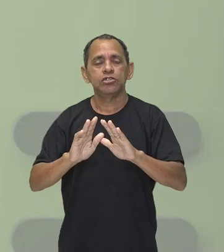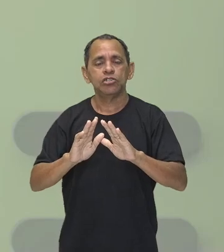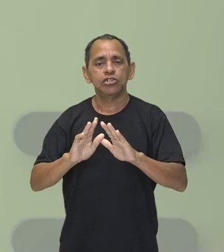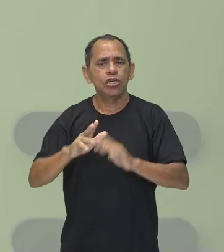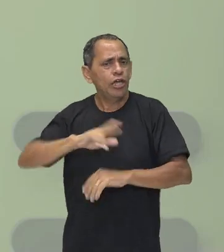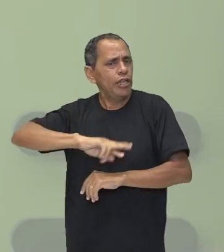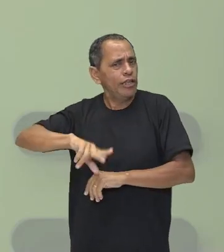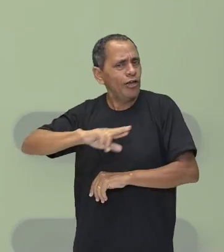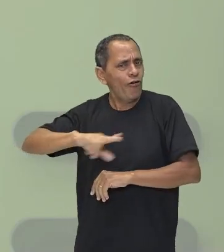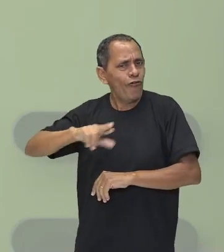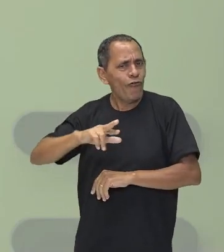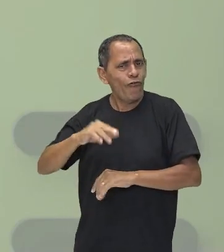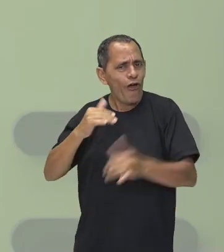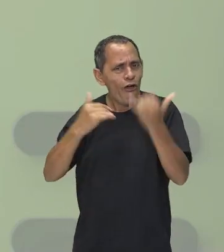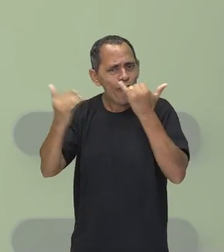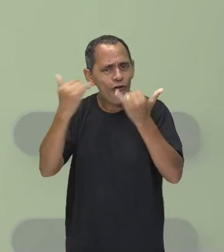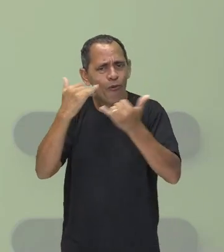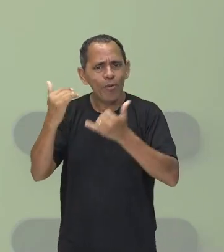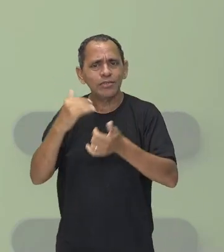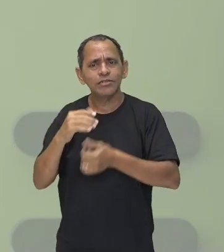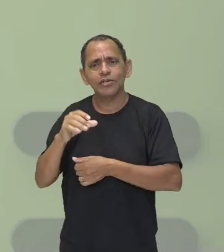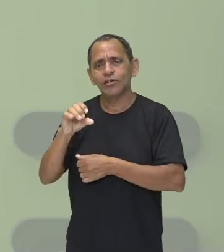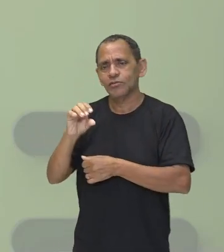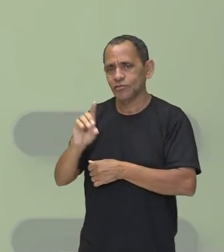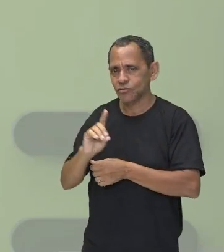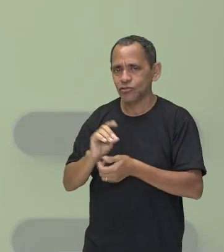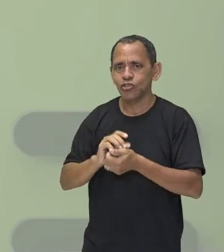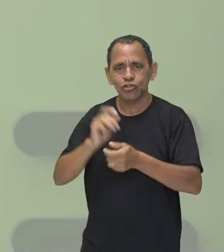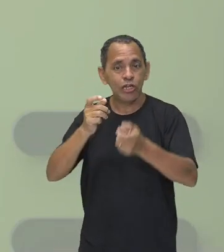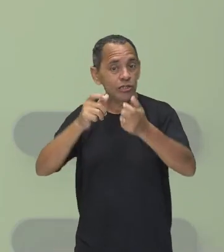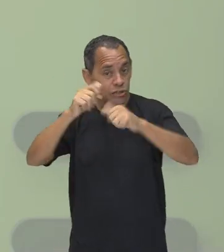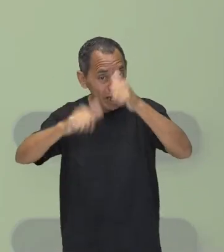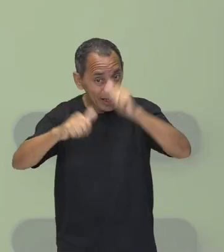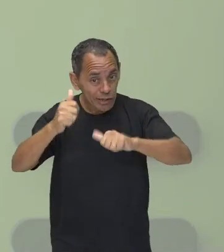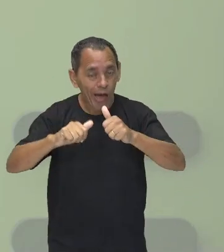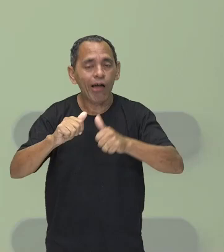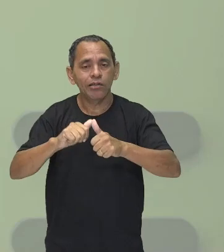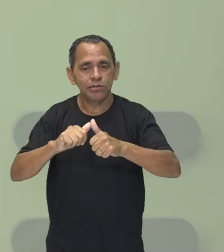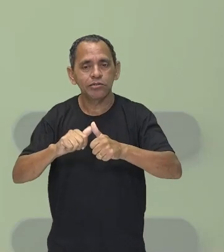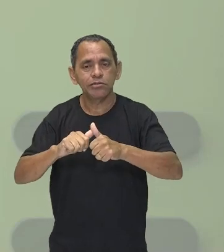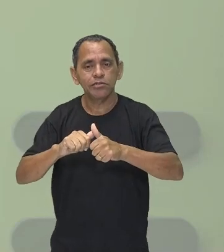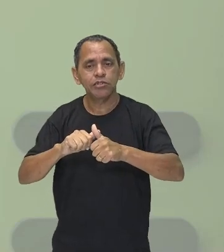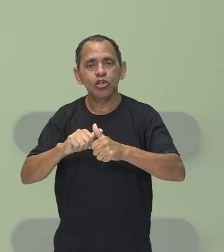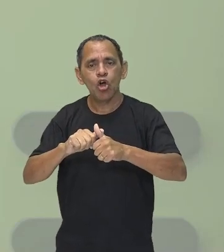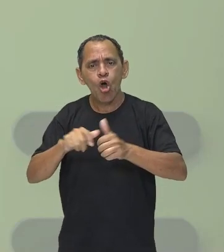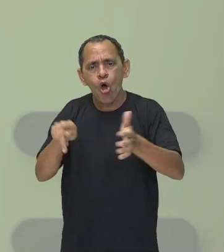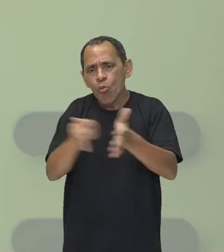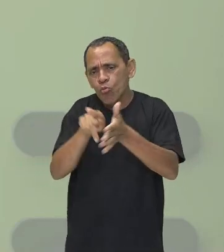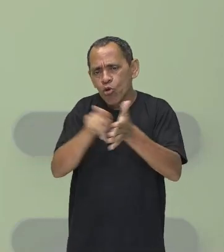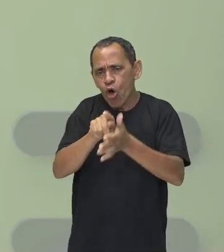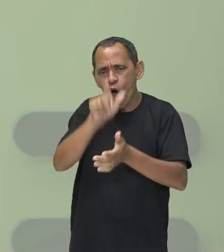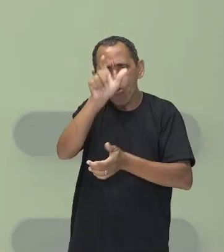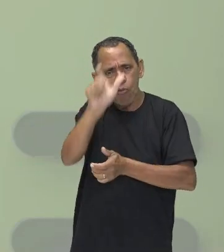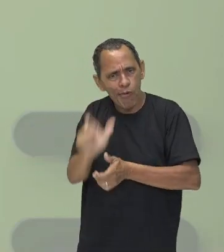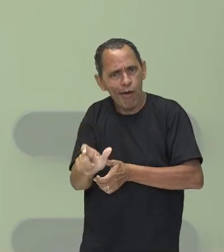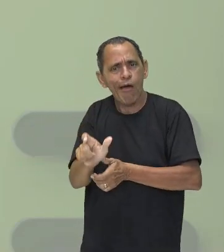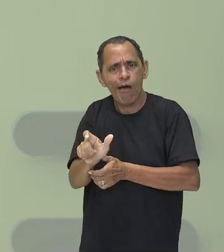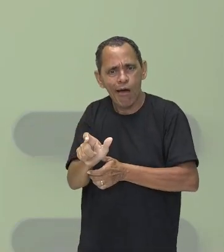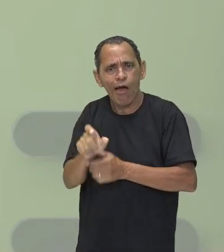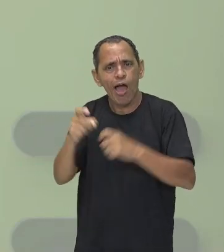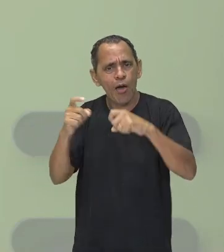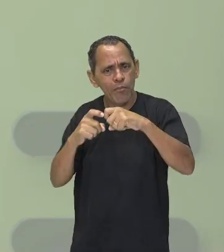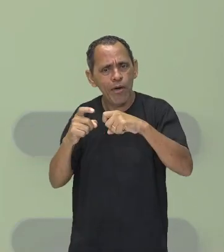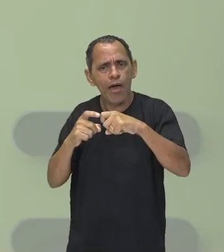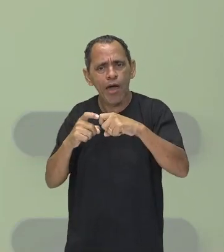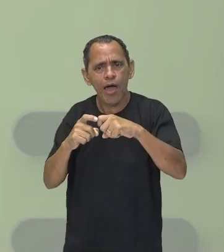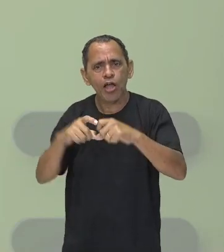de diagnóstico. Quem diagnostica é um agente da saúde, especificamente um médico.